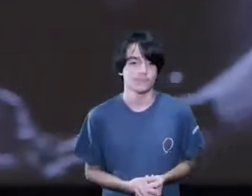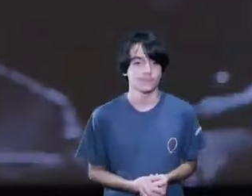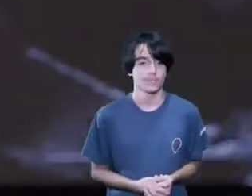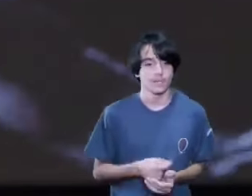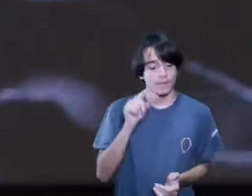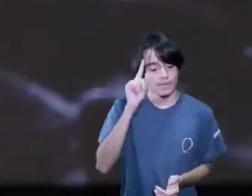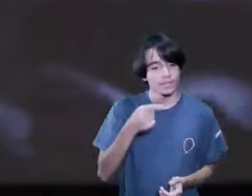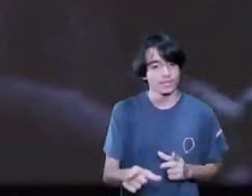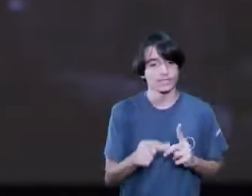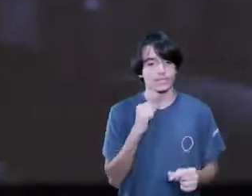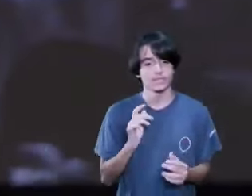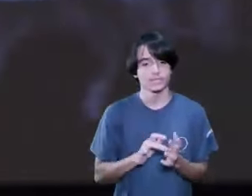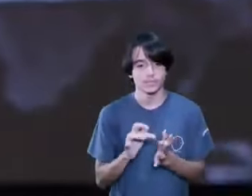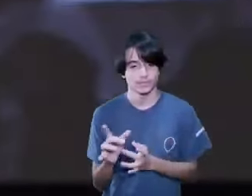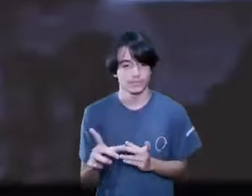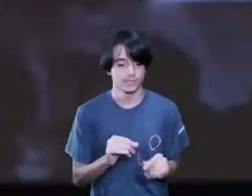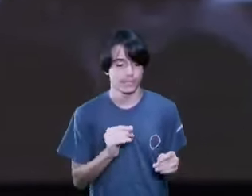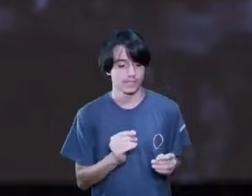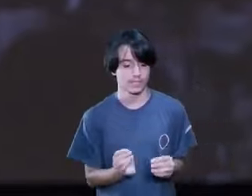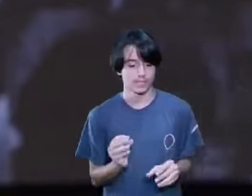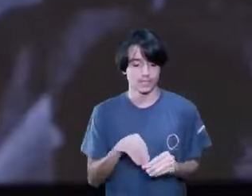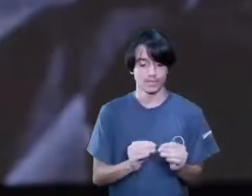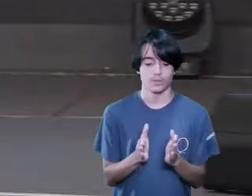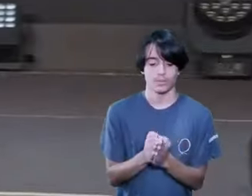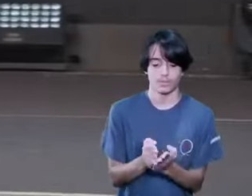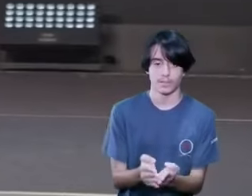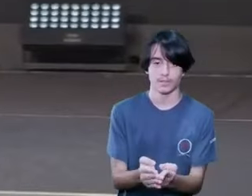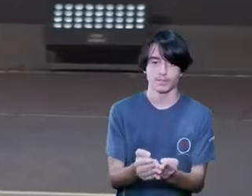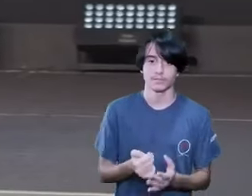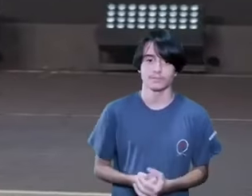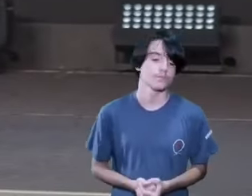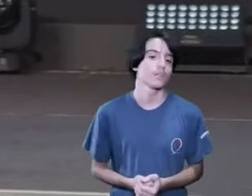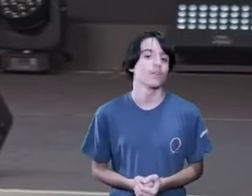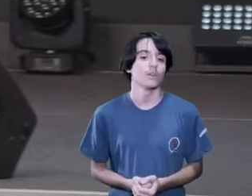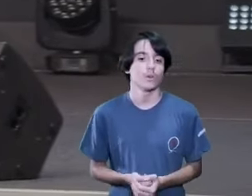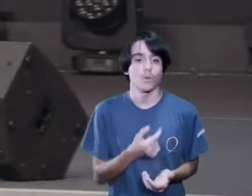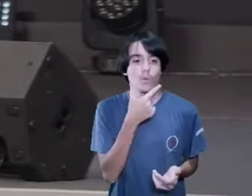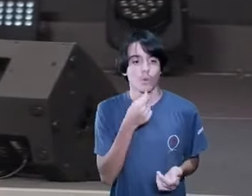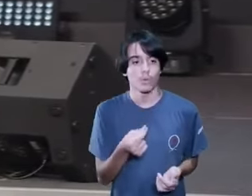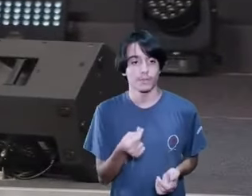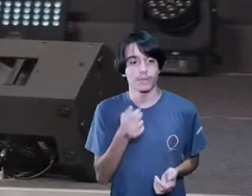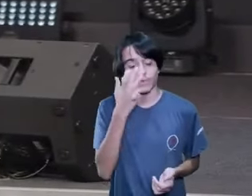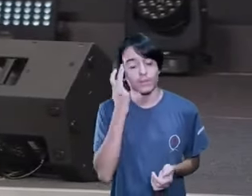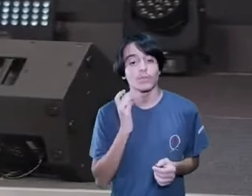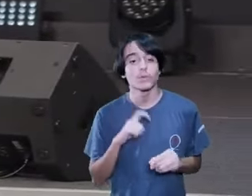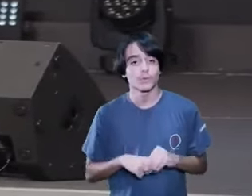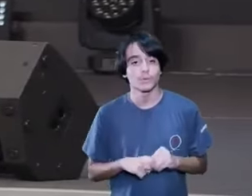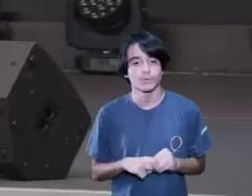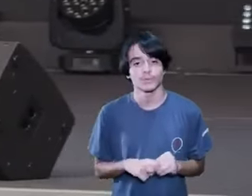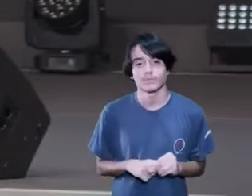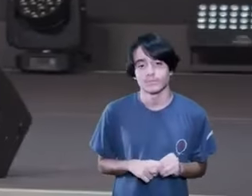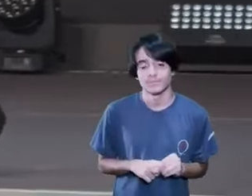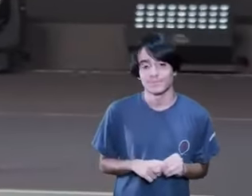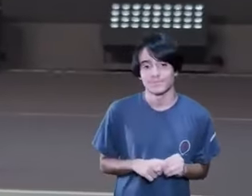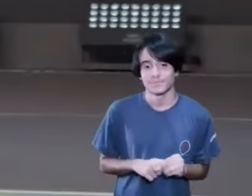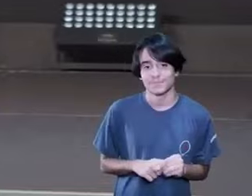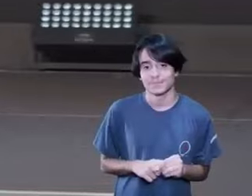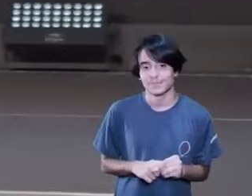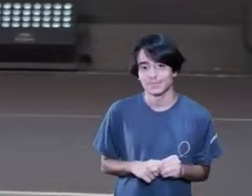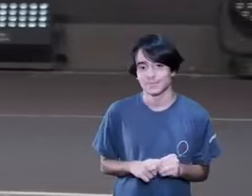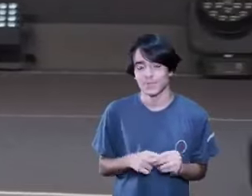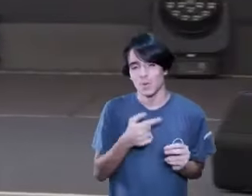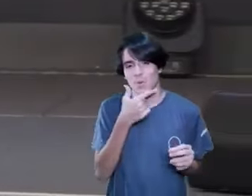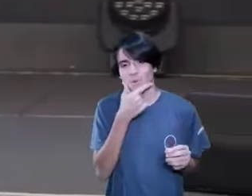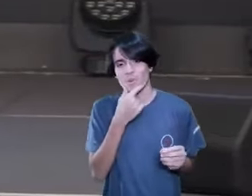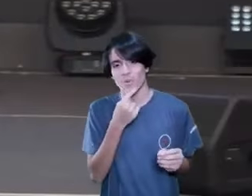embora, Jesus está indo embora, entrou num barco. O gadareno veio. O